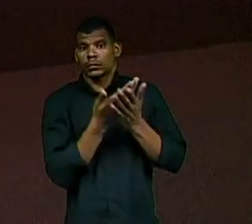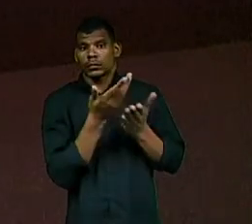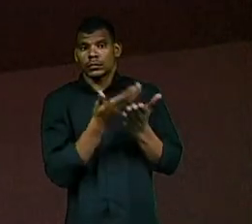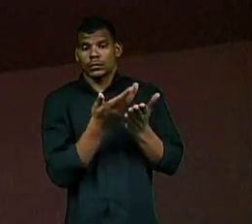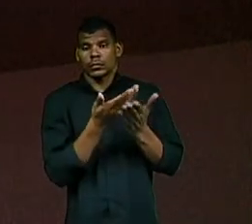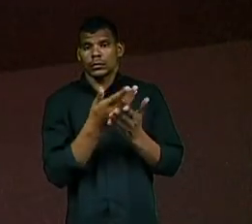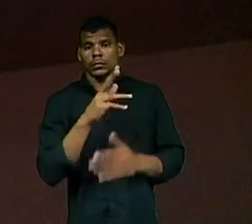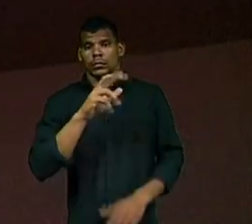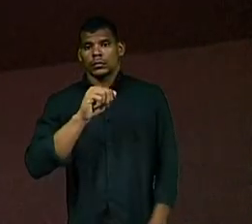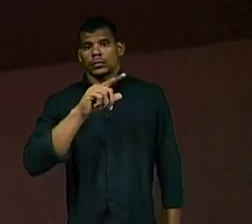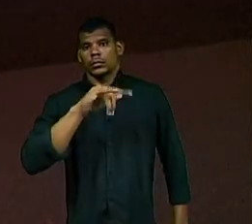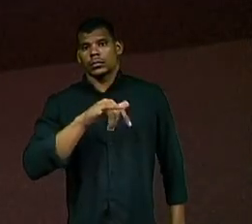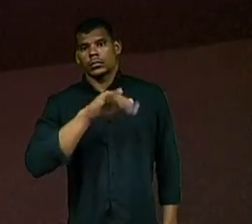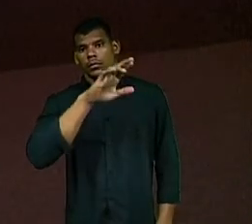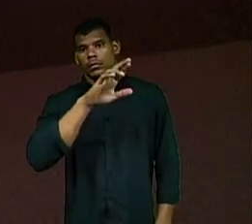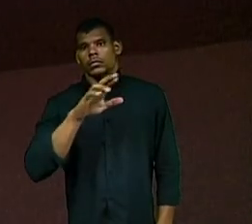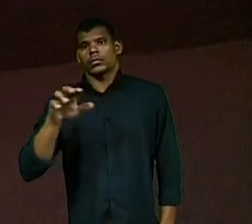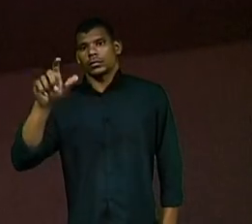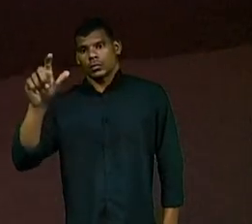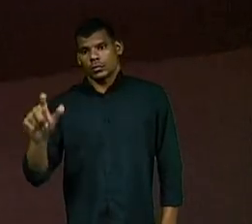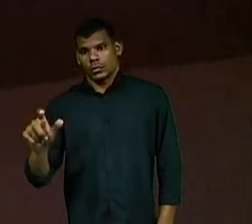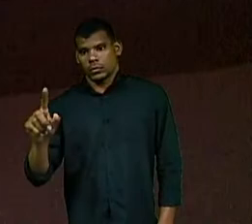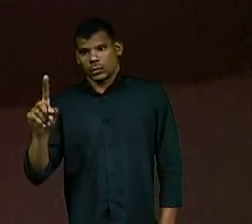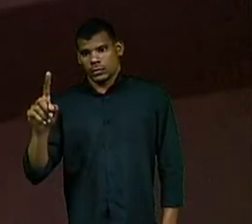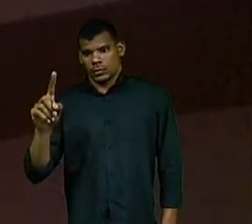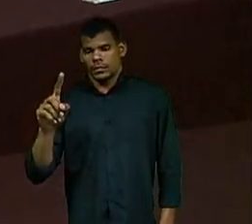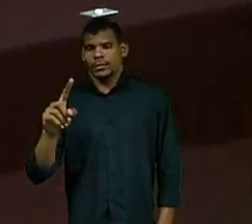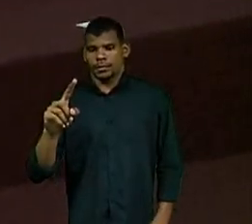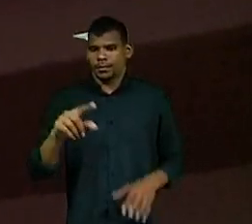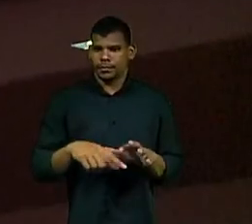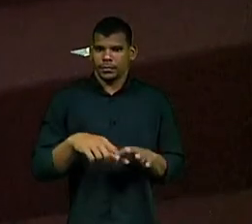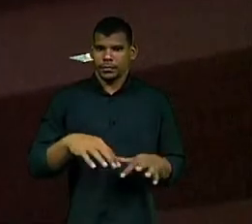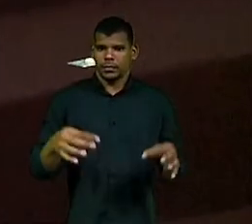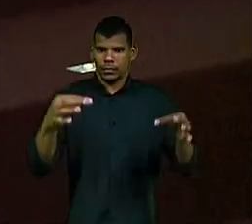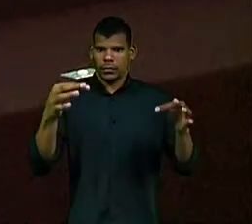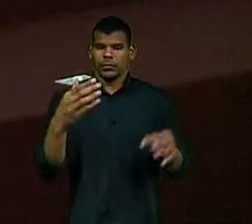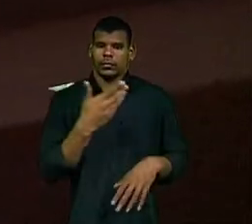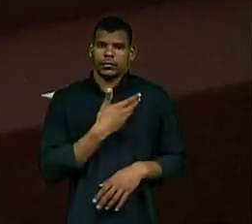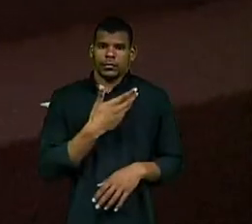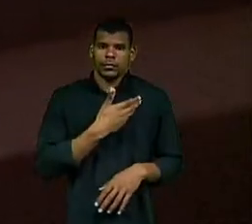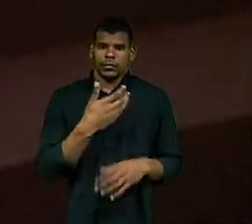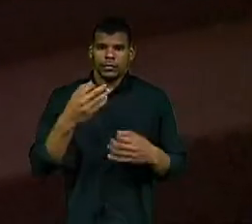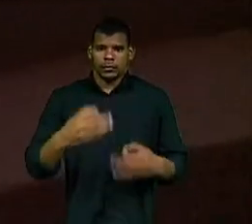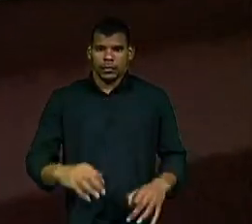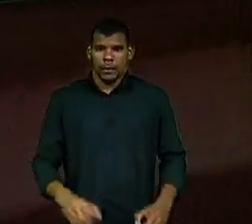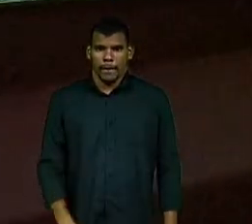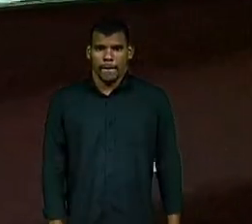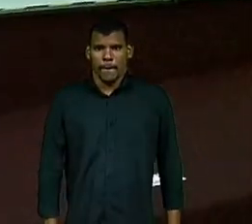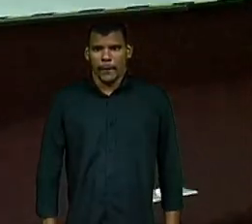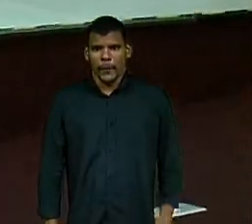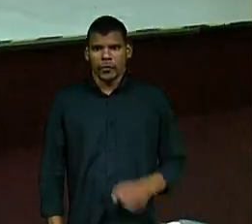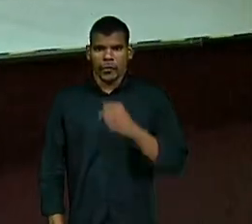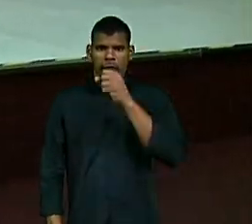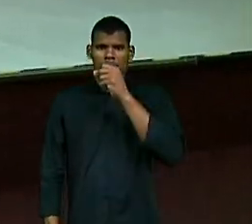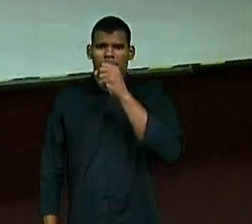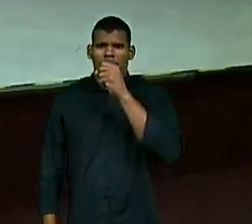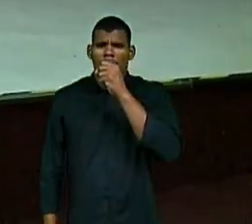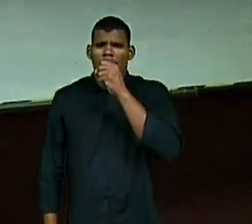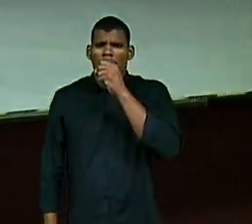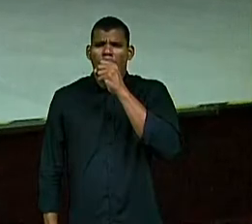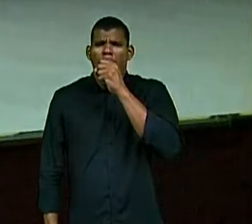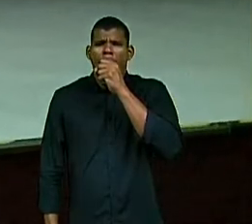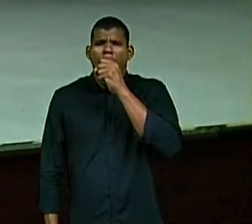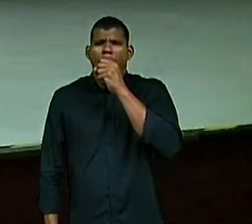Aqui o Gustavo gente é outro que vai com amiga né não vai me levar já me deu aqui rasteira